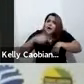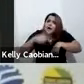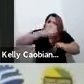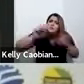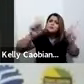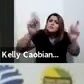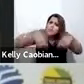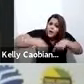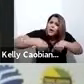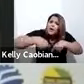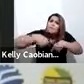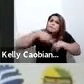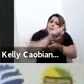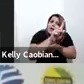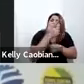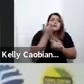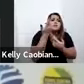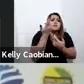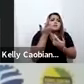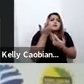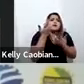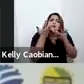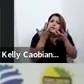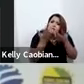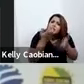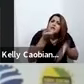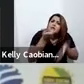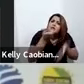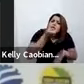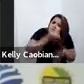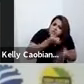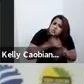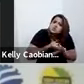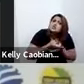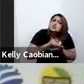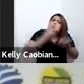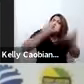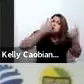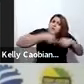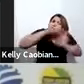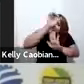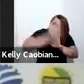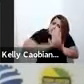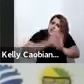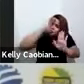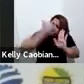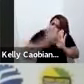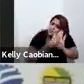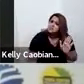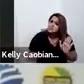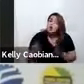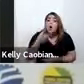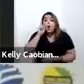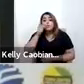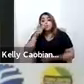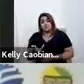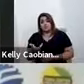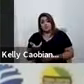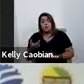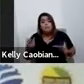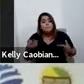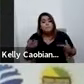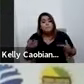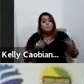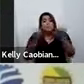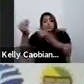as reivindicações, as nossas necessidades. Ontem eu estava comentando aqui na live, os demais trabalhadores, todos que